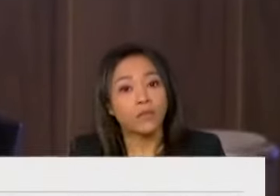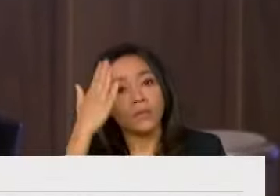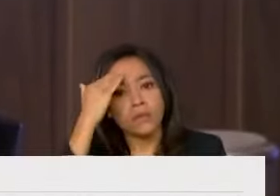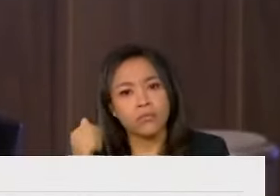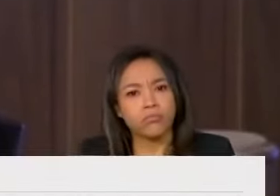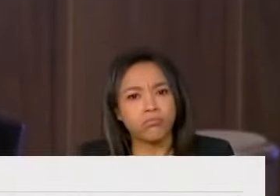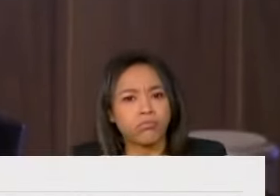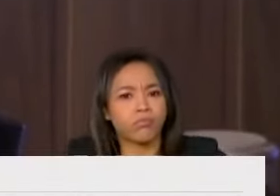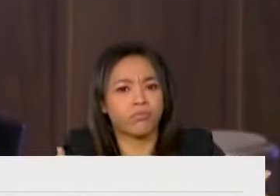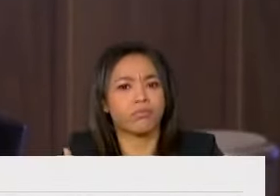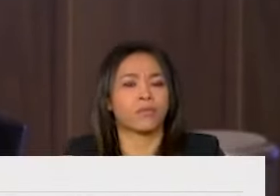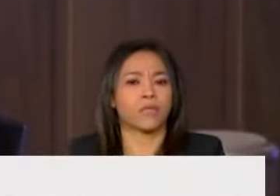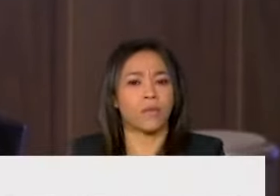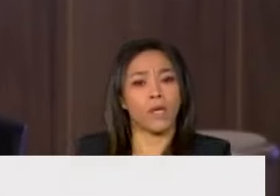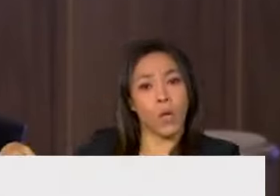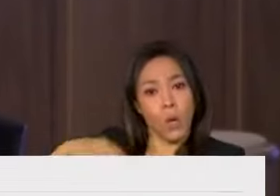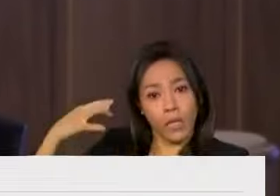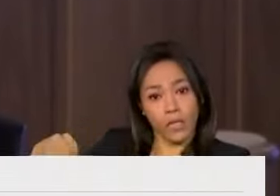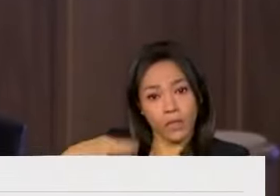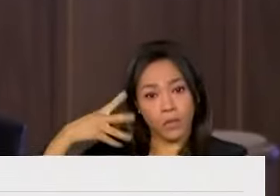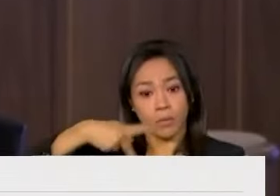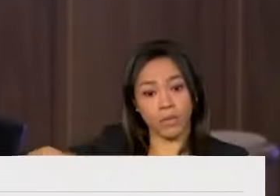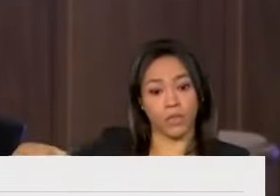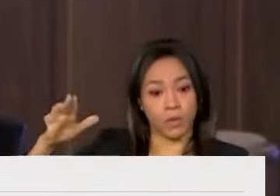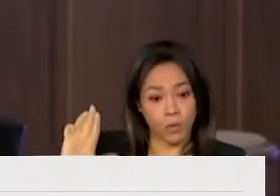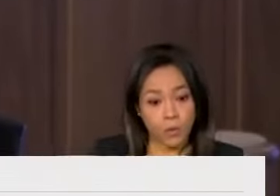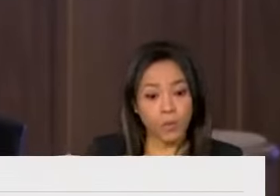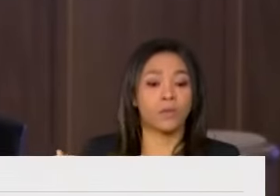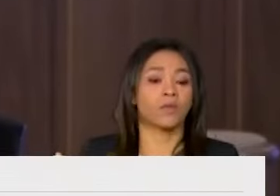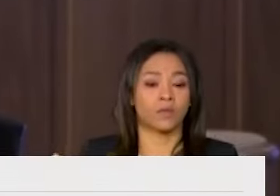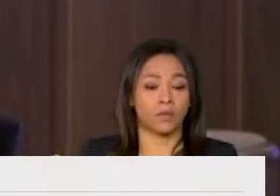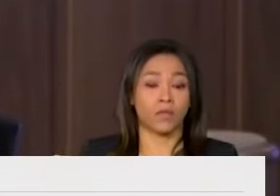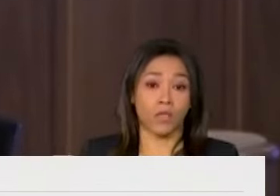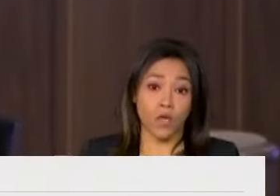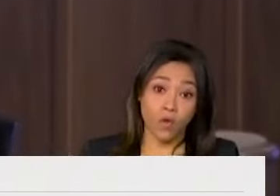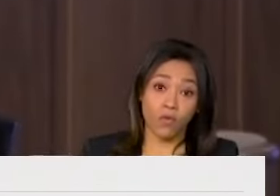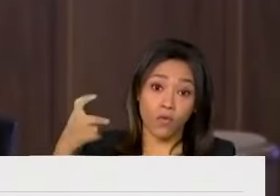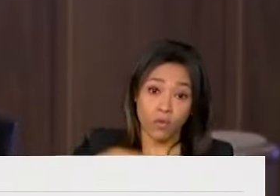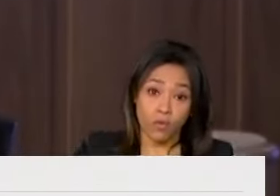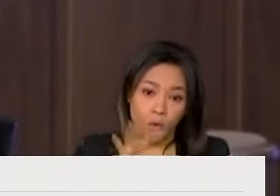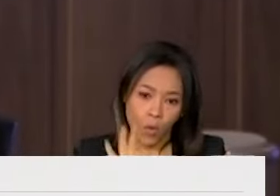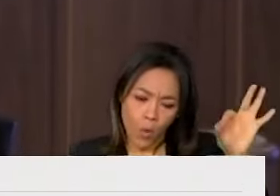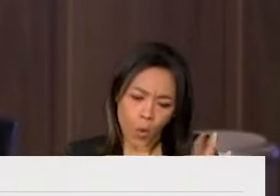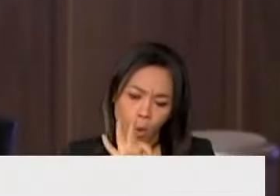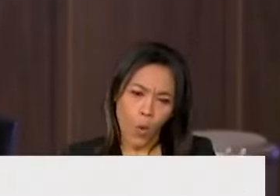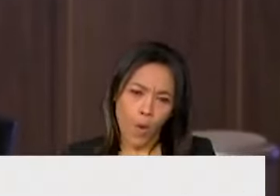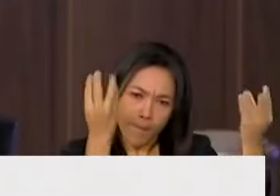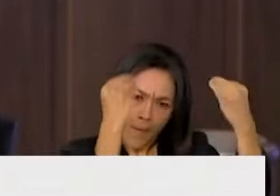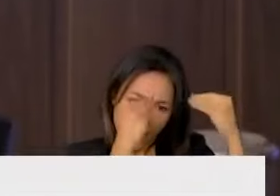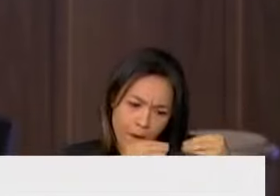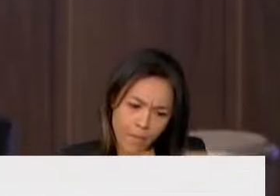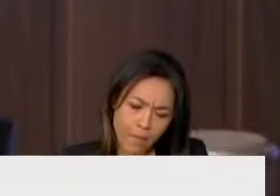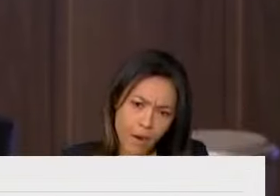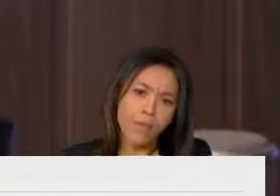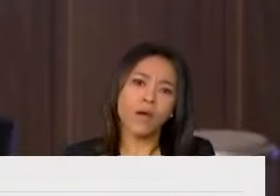por orientação do presidente Lula, retomou todo um planejamento de